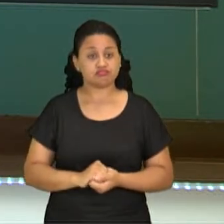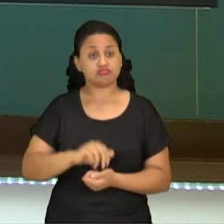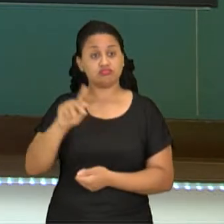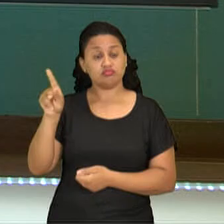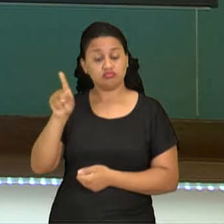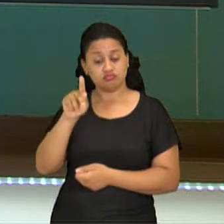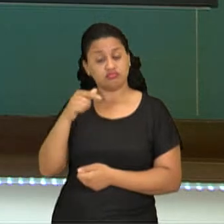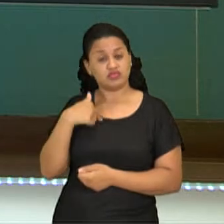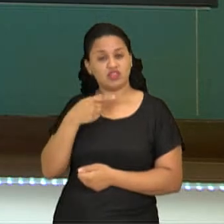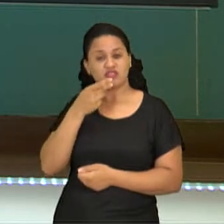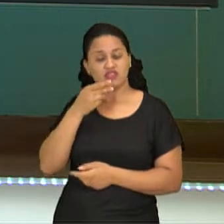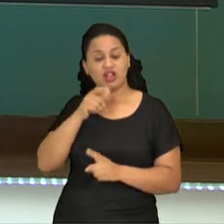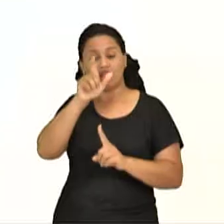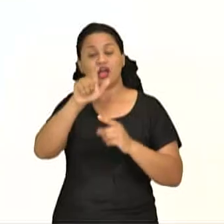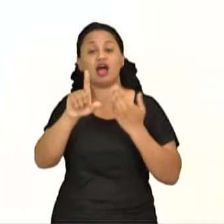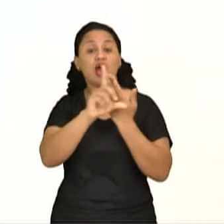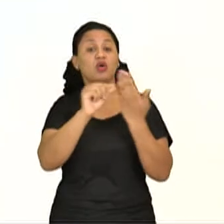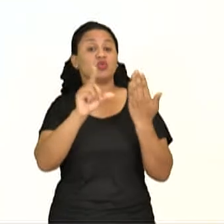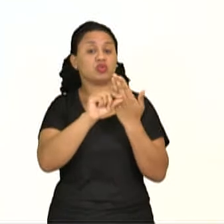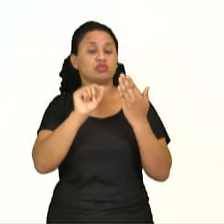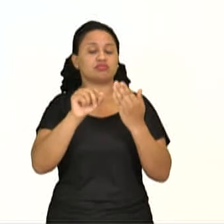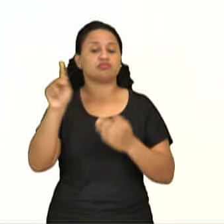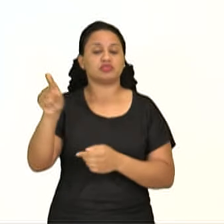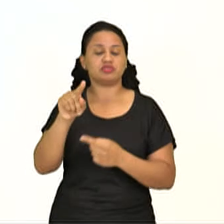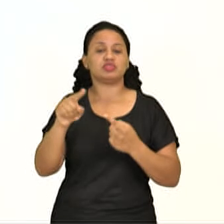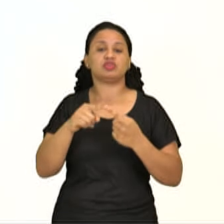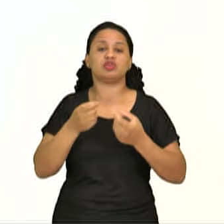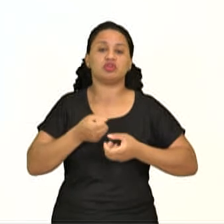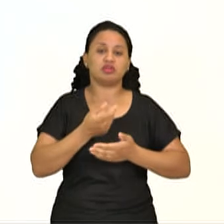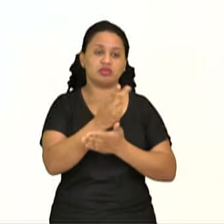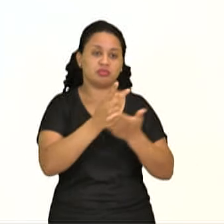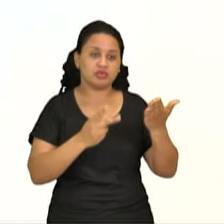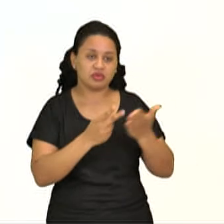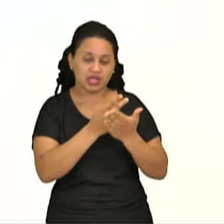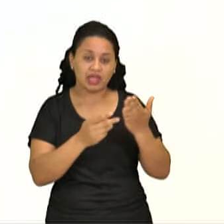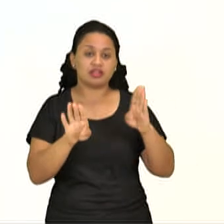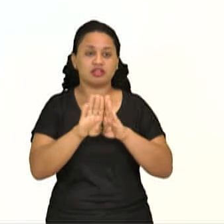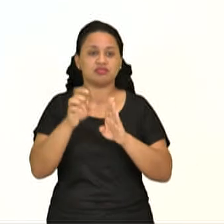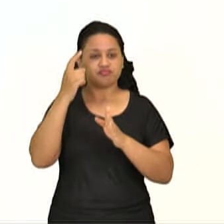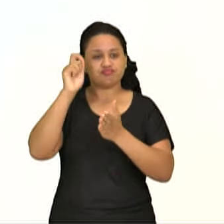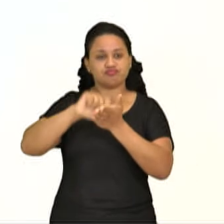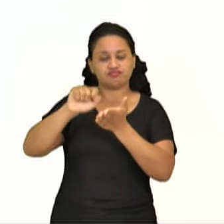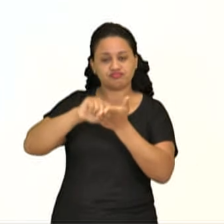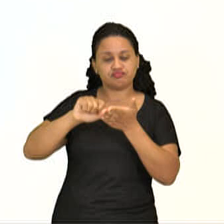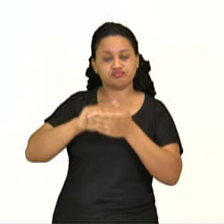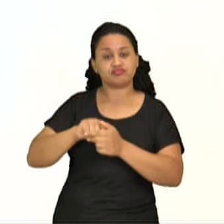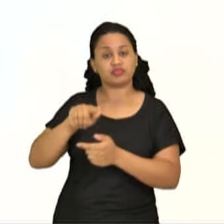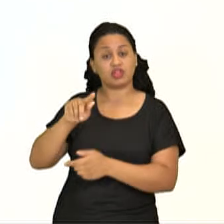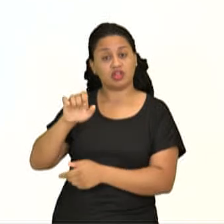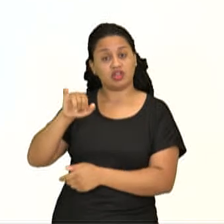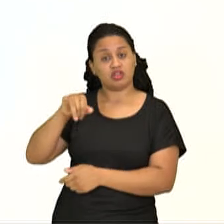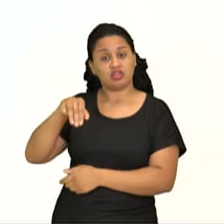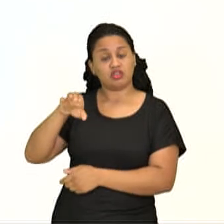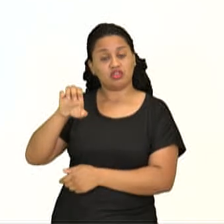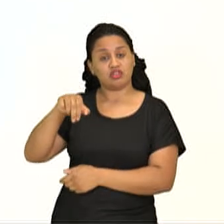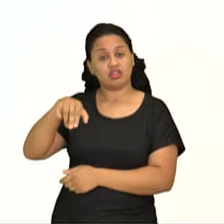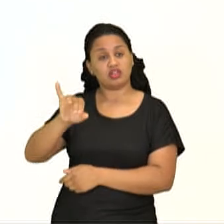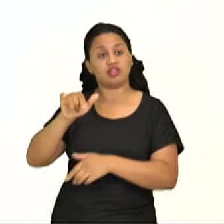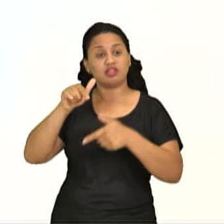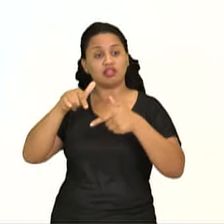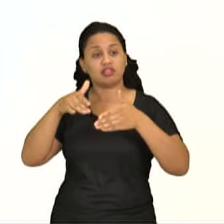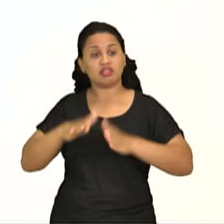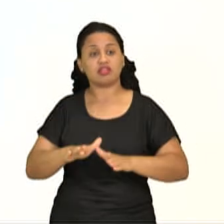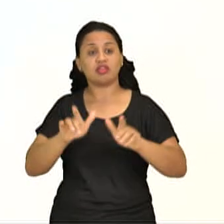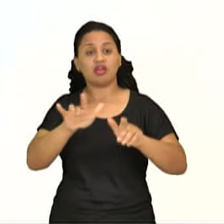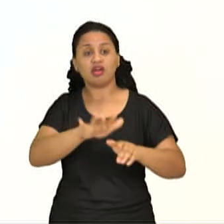Professora, vamos falar um pouquinho da autora agora. Professora, poeta e ficcionista, Geni Mariano Guimarães nasceu na área